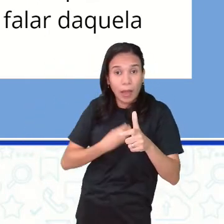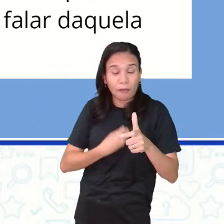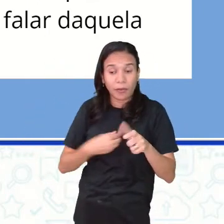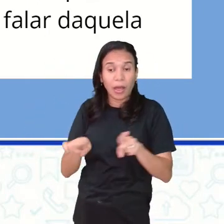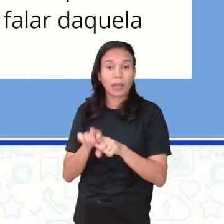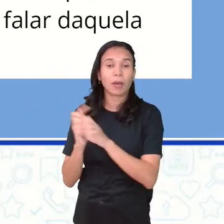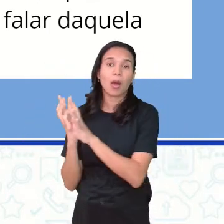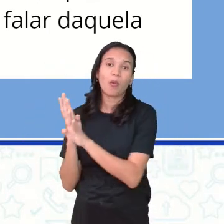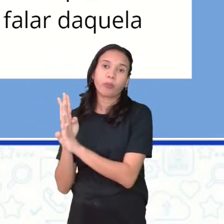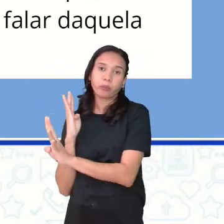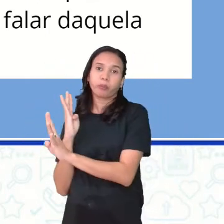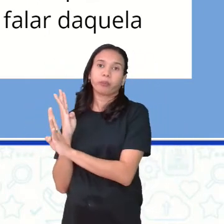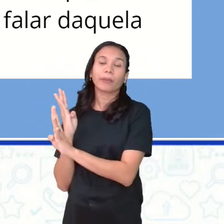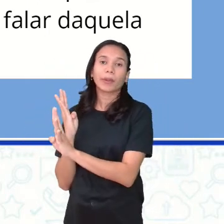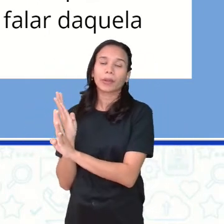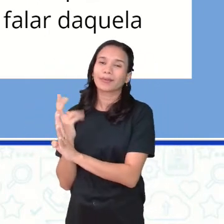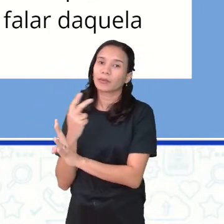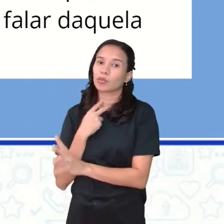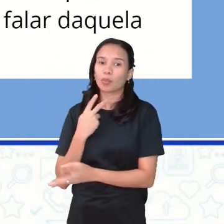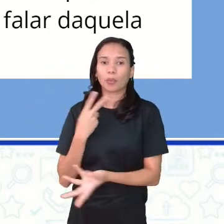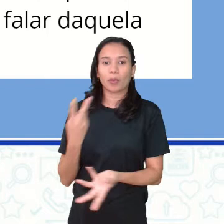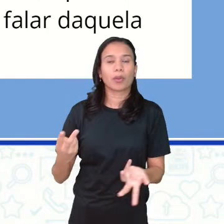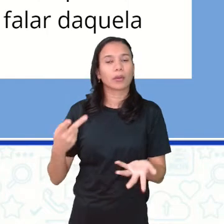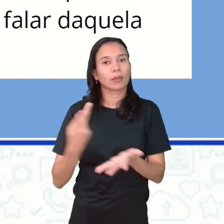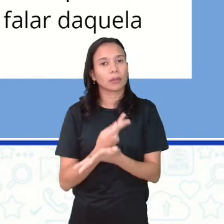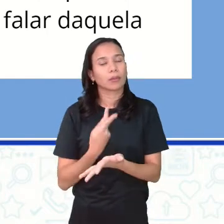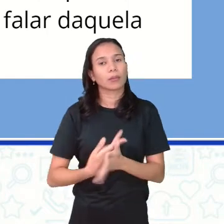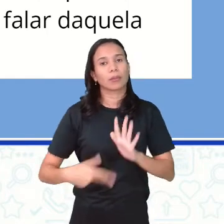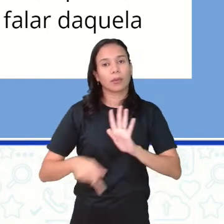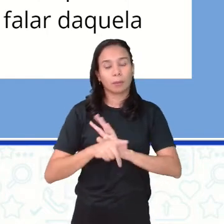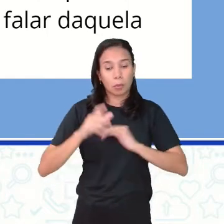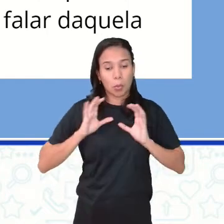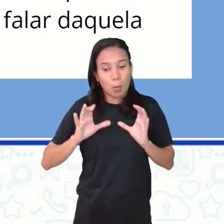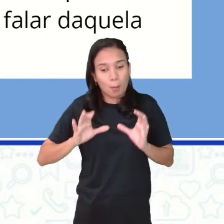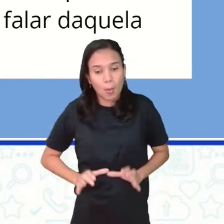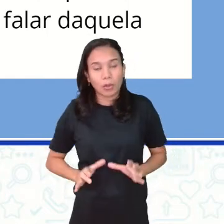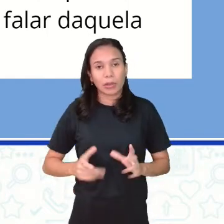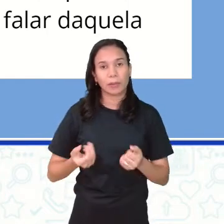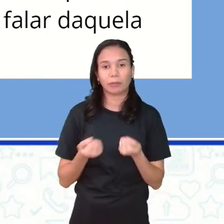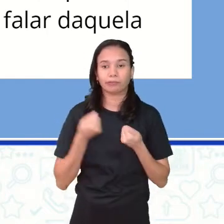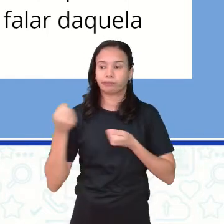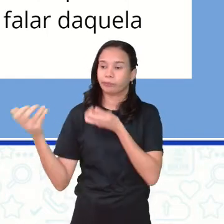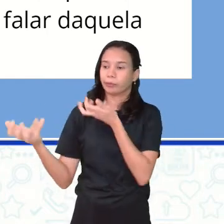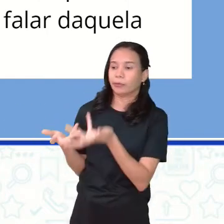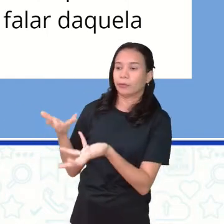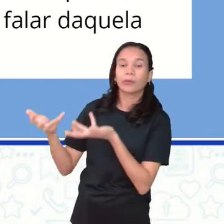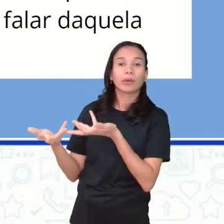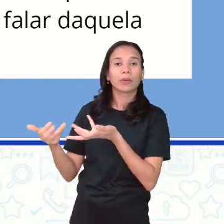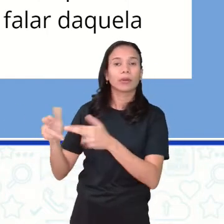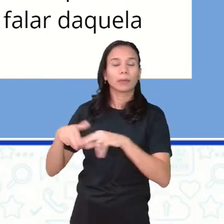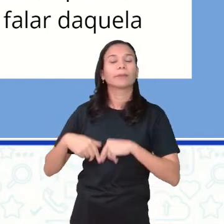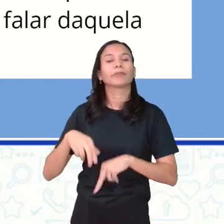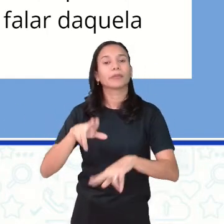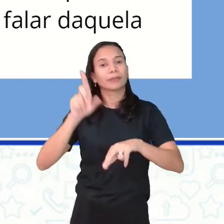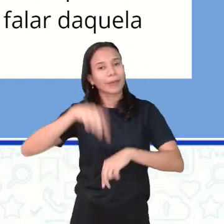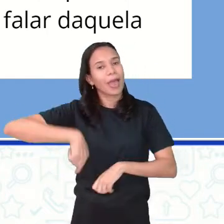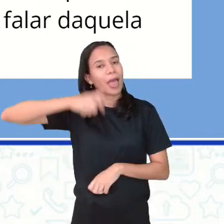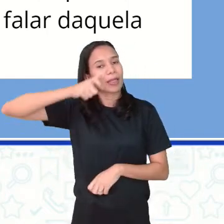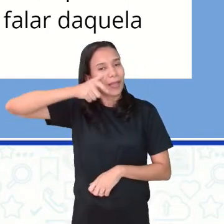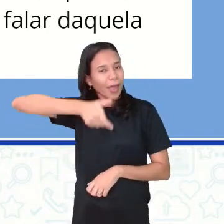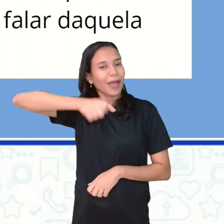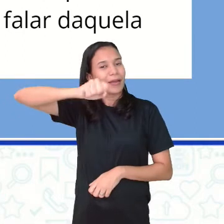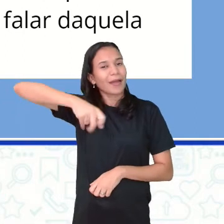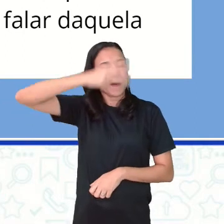esperam atendimento, não o autorizaria a falar daquela forma. Então, é bem